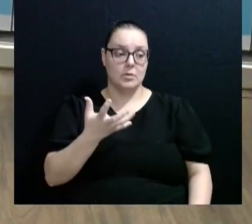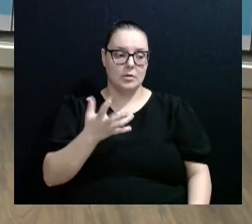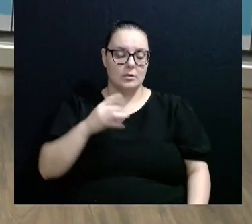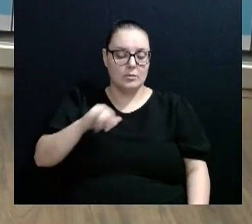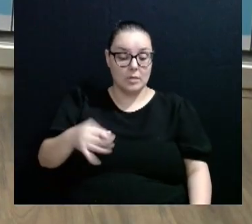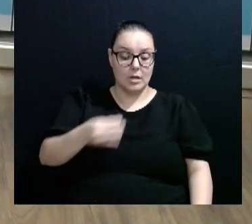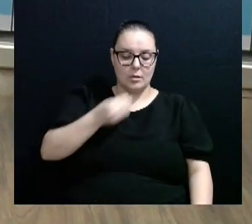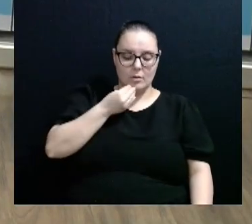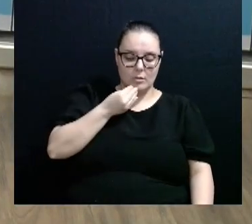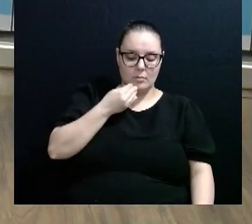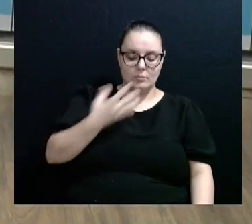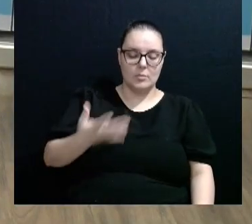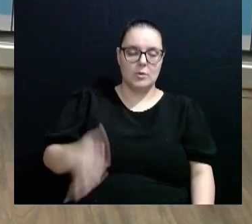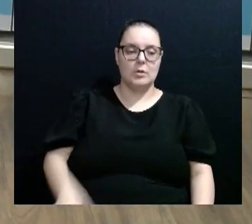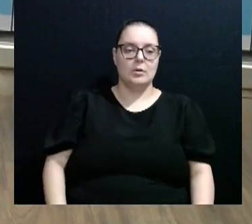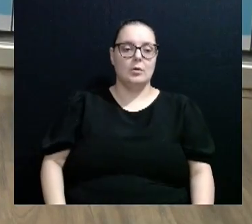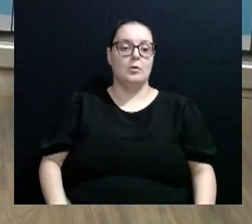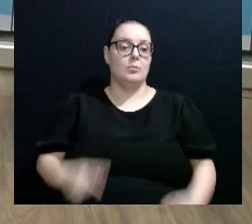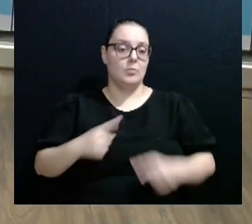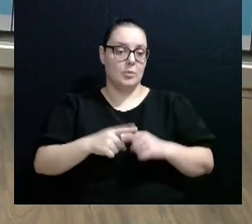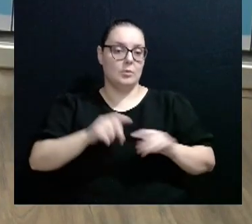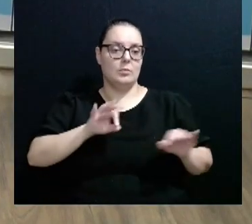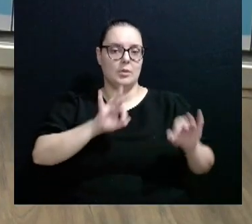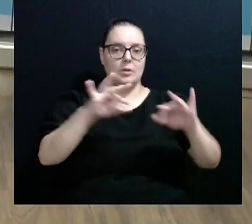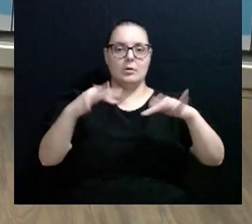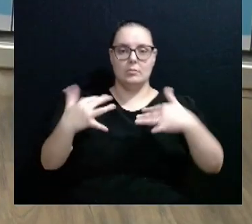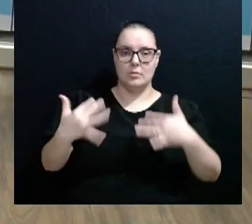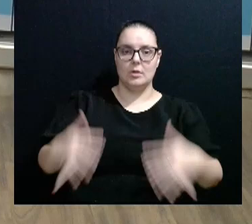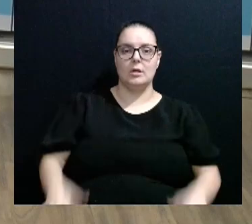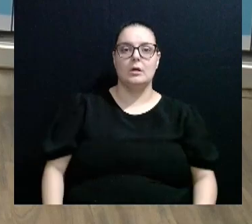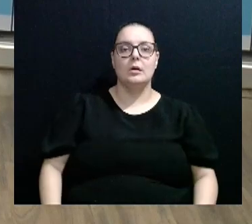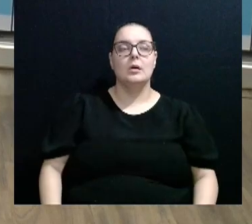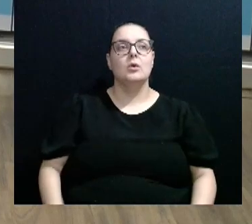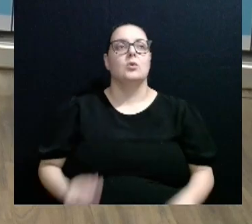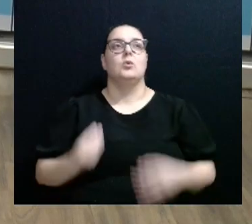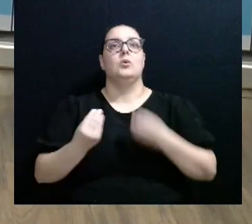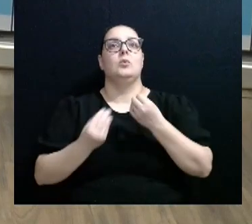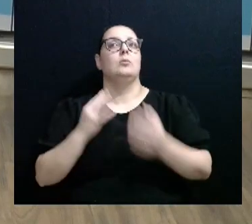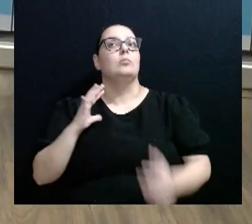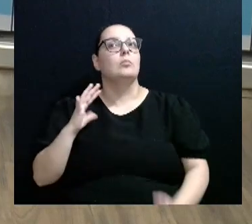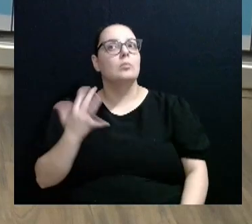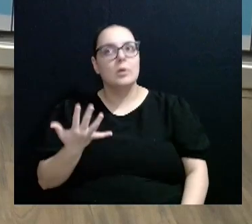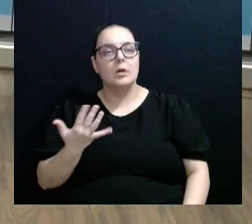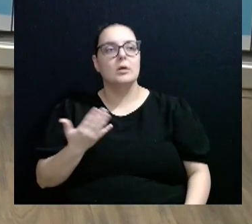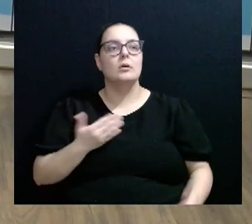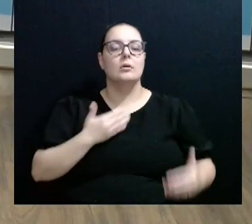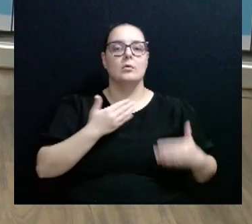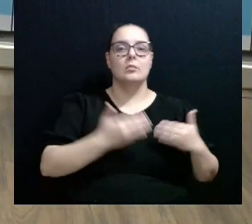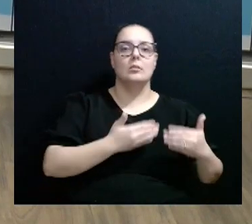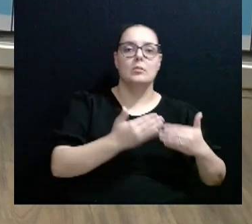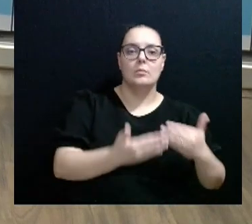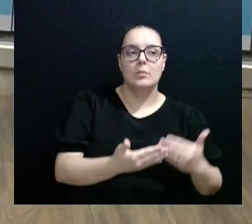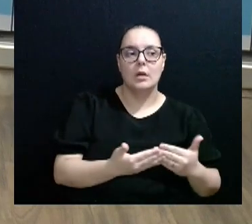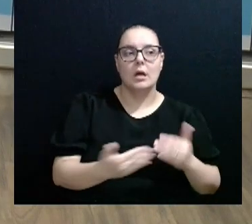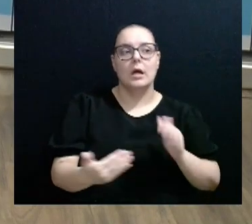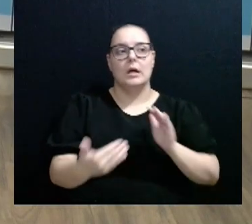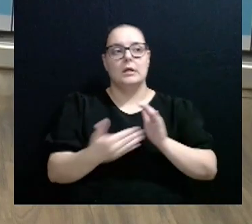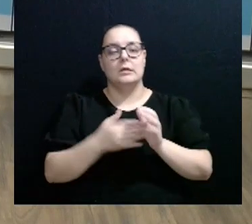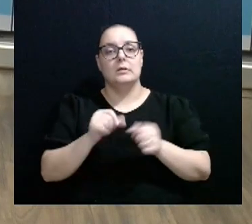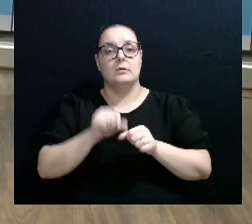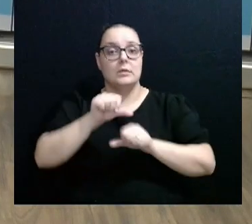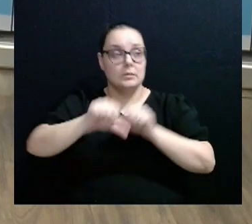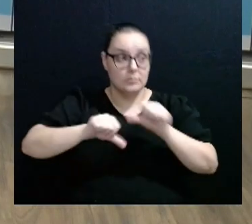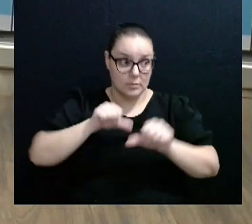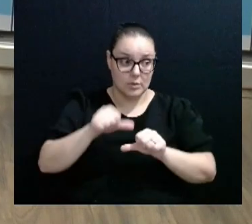gancho. Porque para quem está nos acompanhando, como é que acontece esse processo até você fazer a mudança? Um primeiro passo,